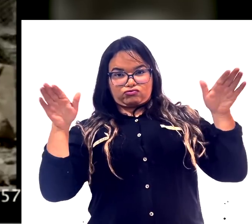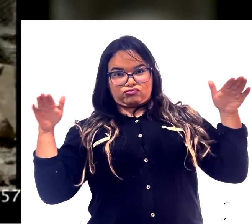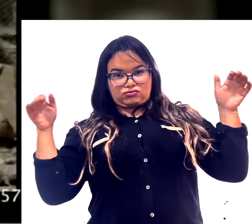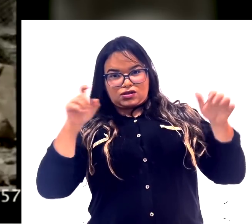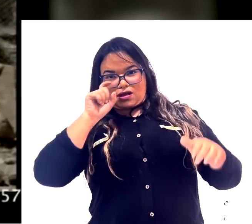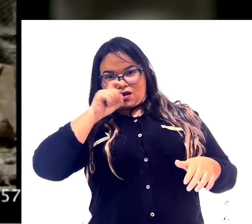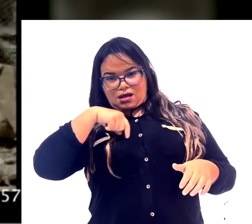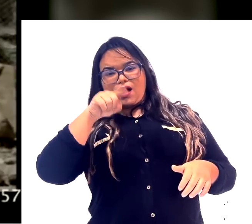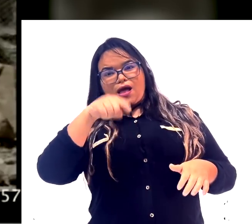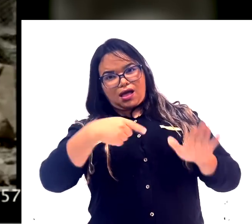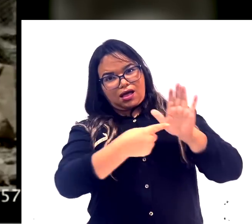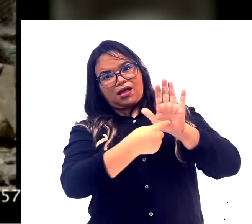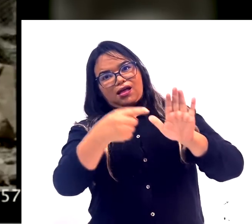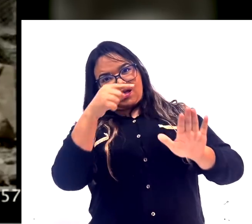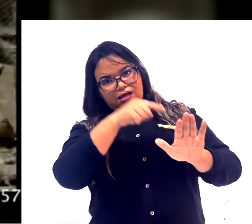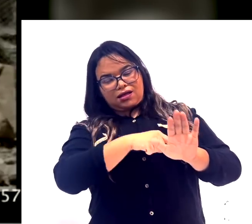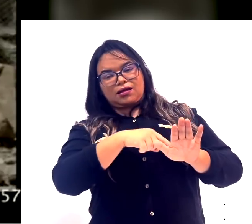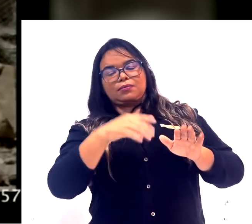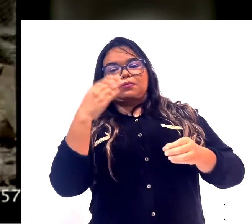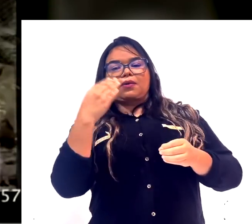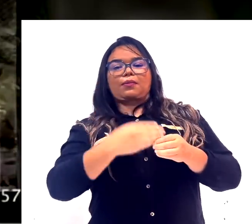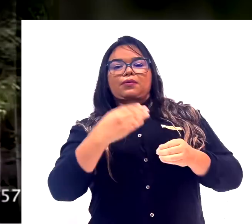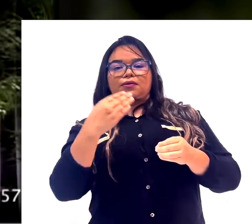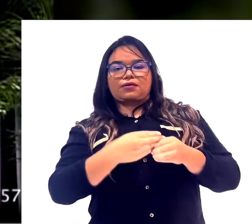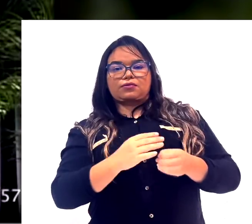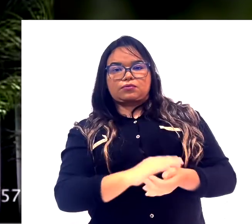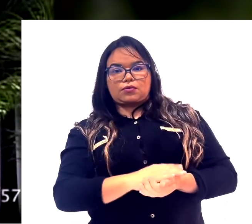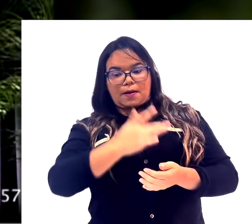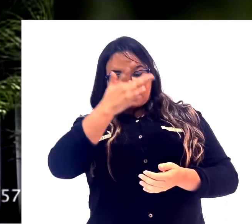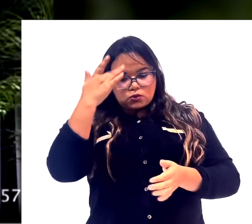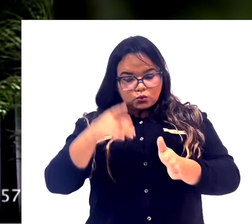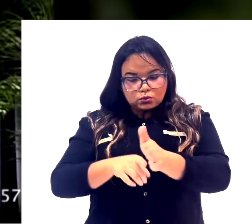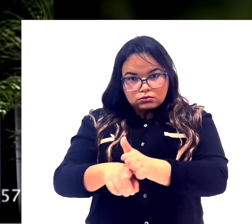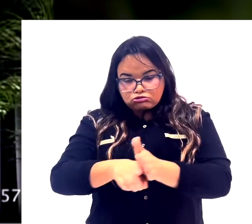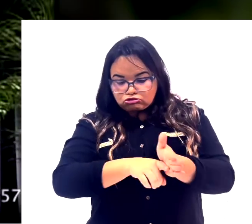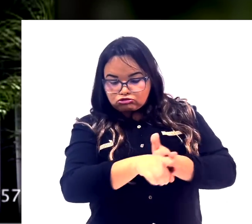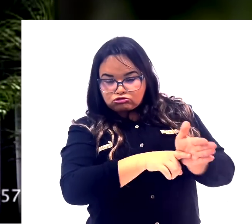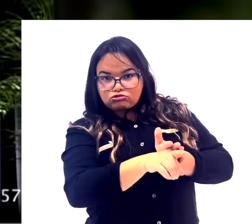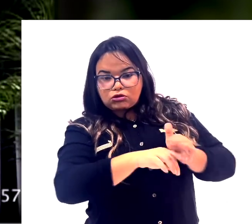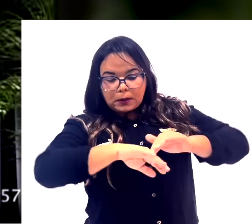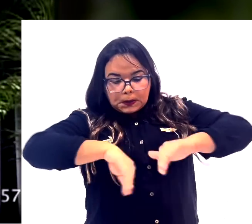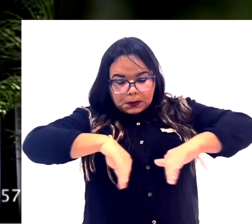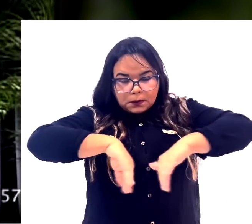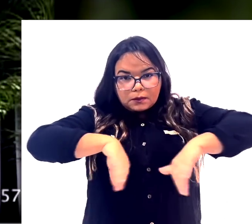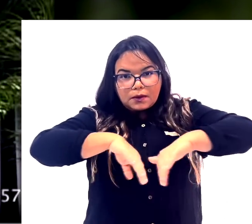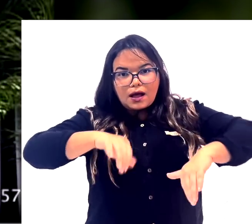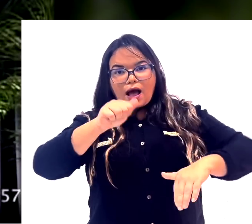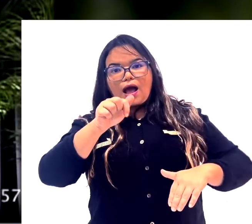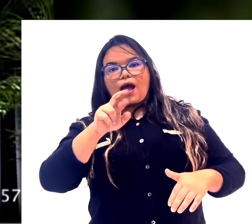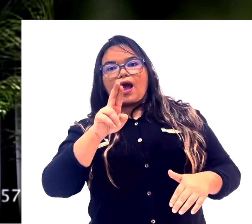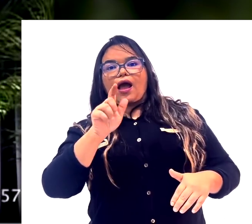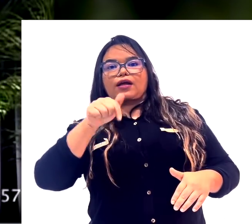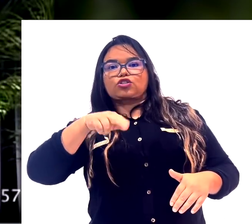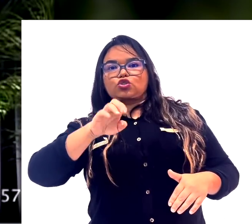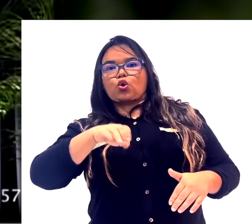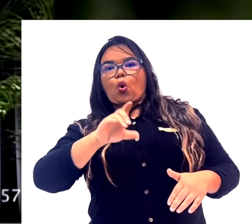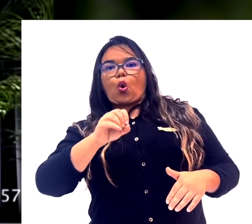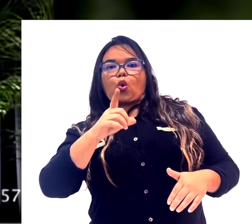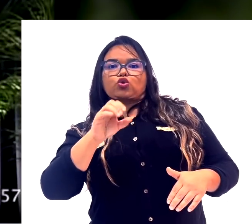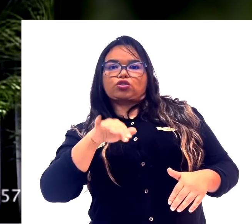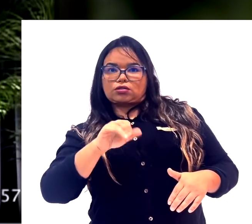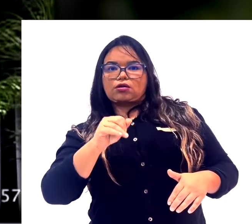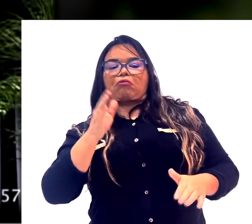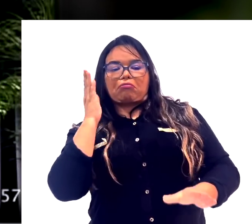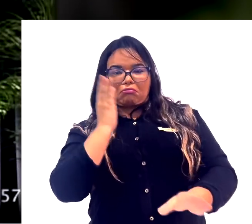Babilônia. Assim que a arqueologia confirma que este era o símbolo que era usado, assim não precisamos